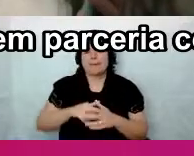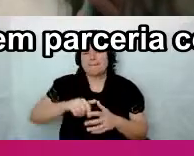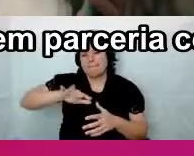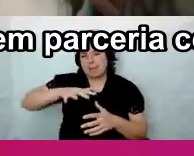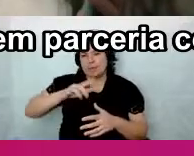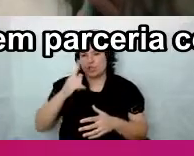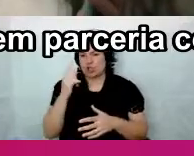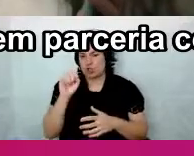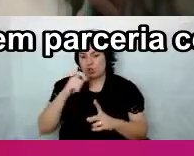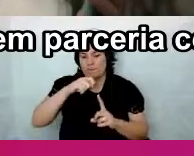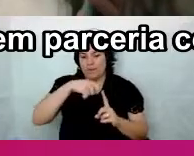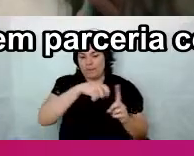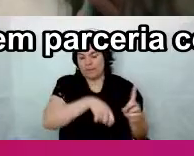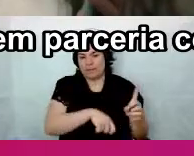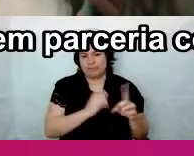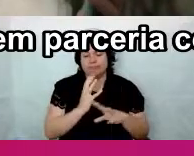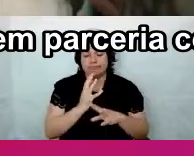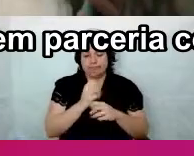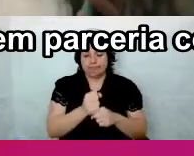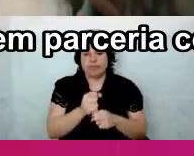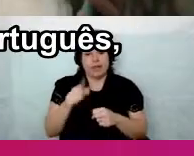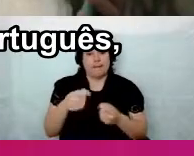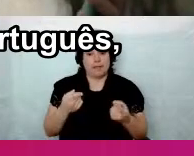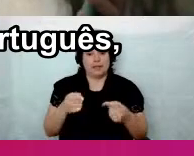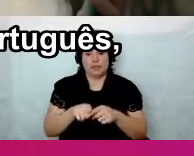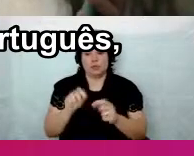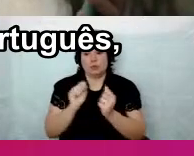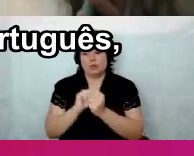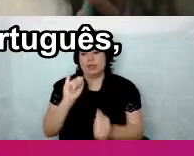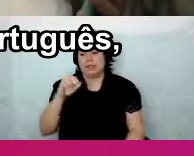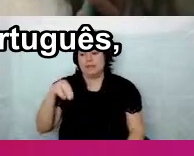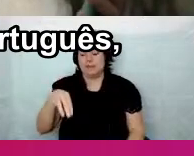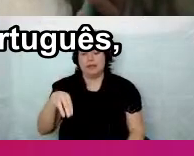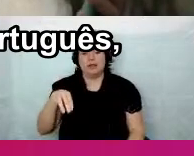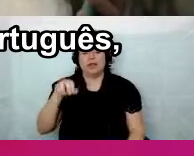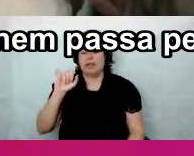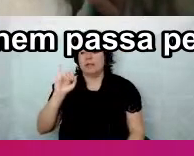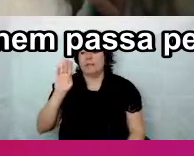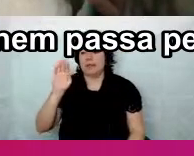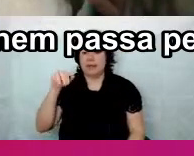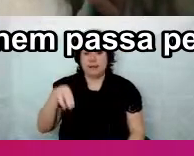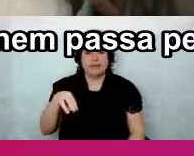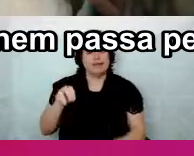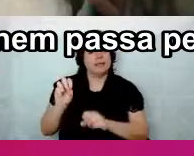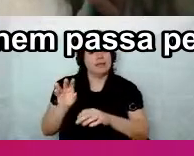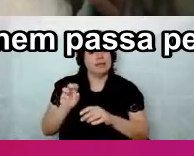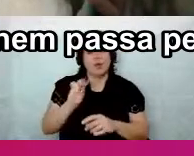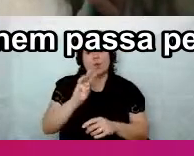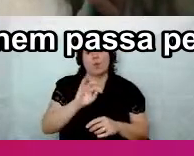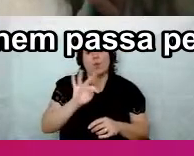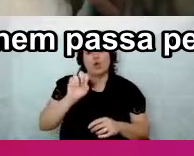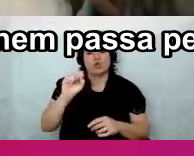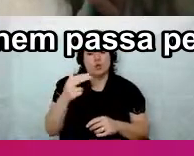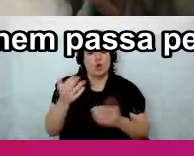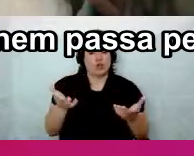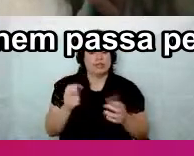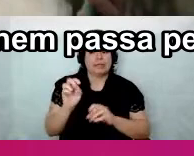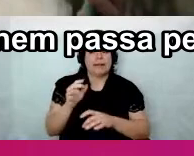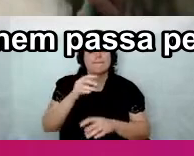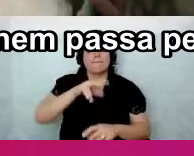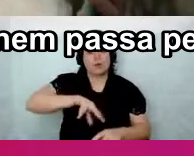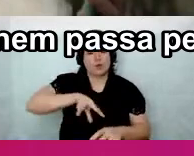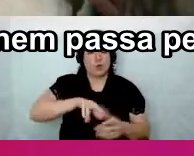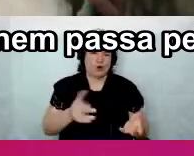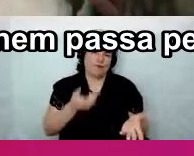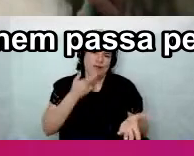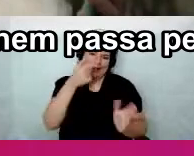18 meses só em parceria com a IBM para ensinar o Watson a falar português, coisa que hoje a gente falando de IA